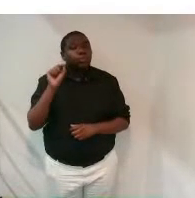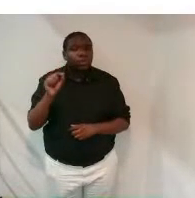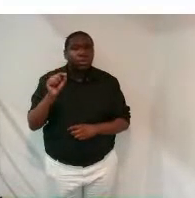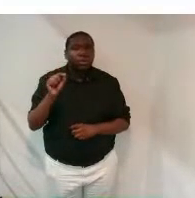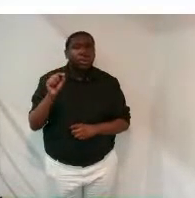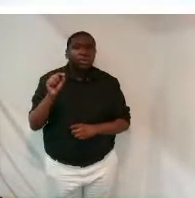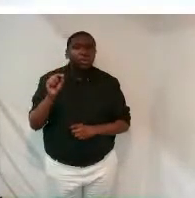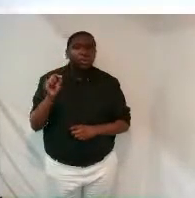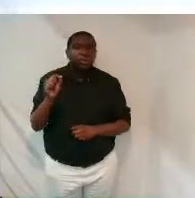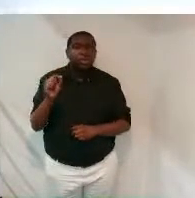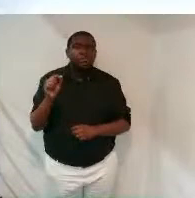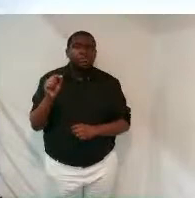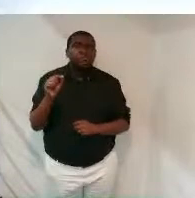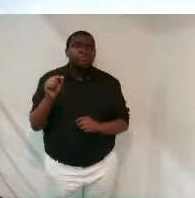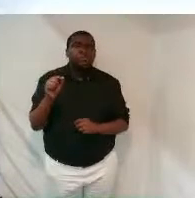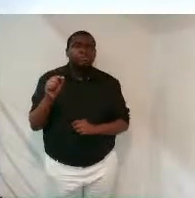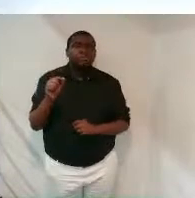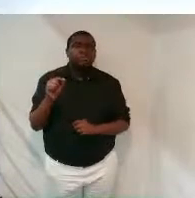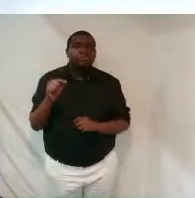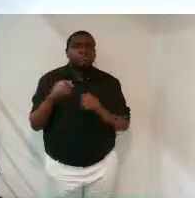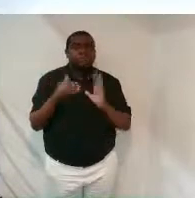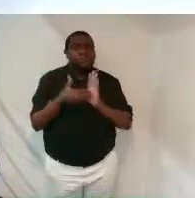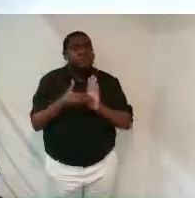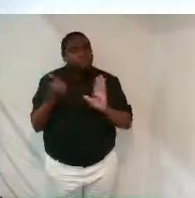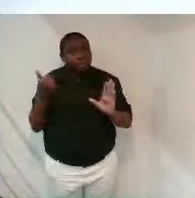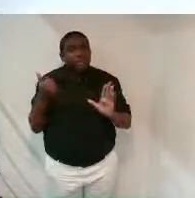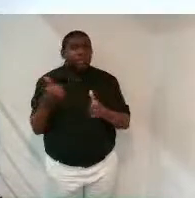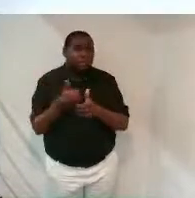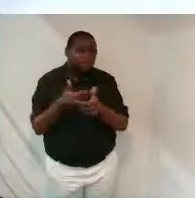tentando afastar essas inconformidades, né?